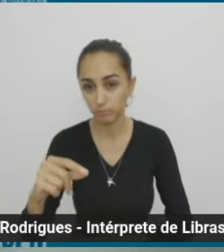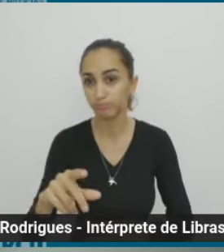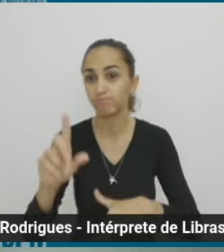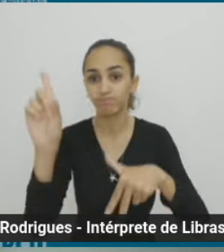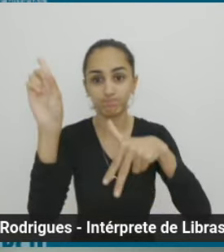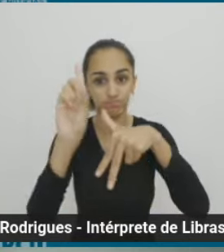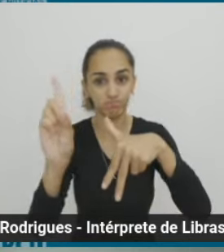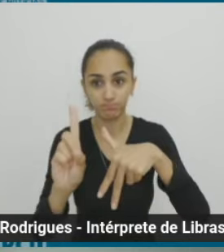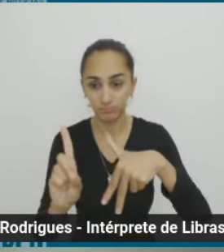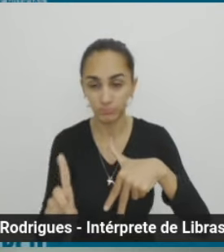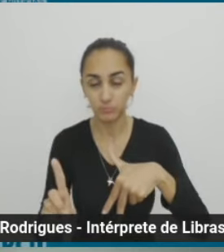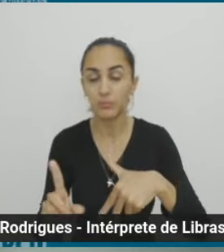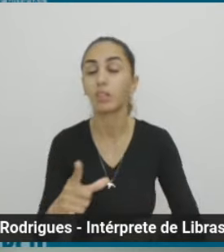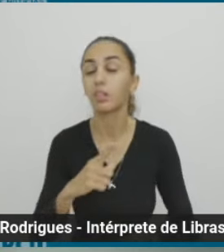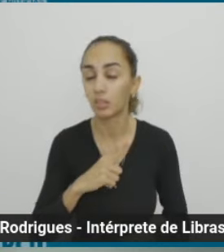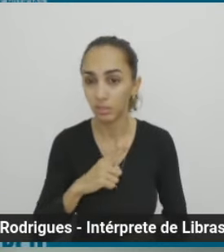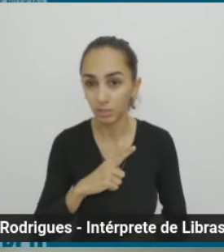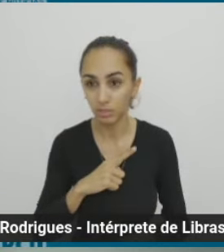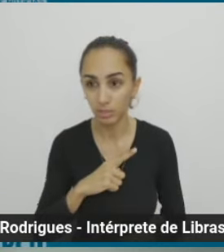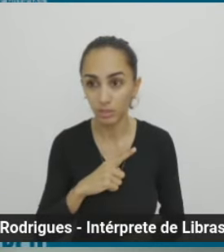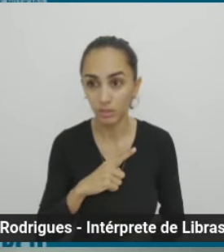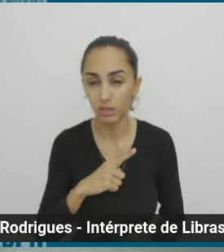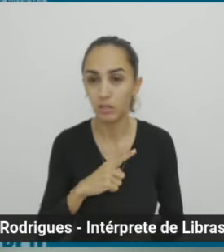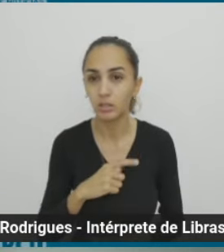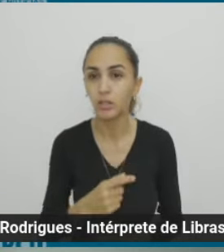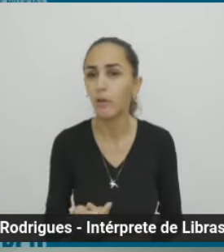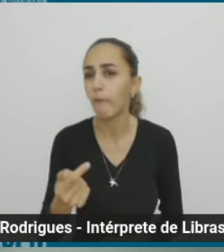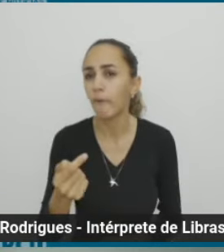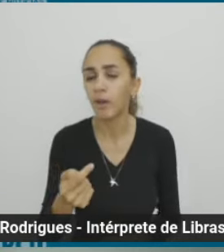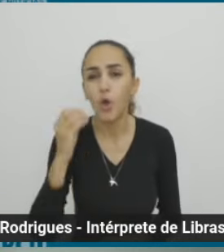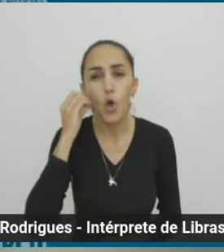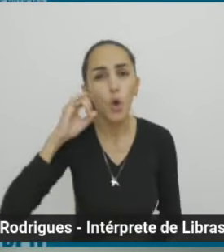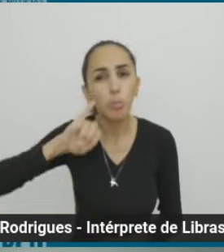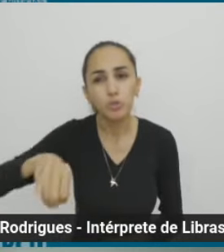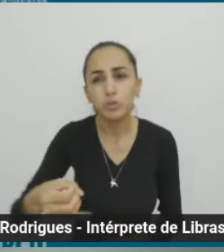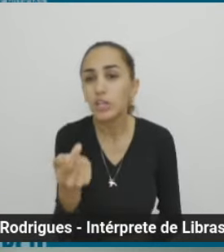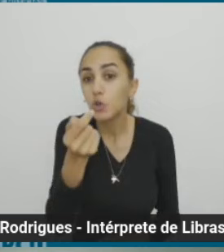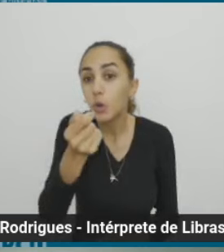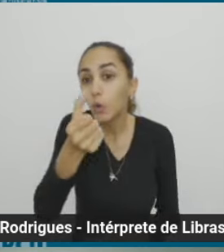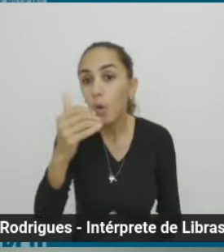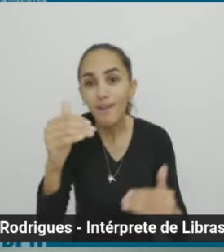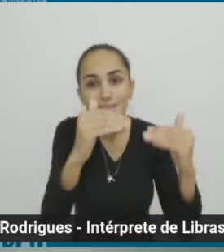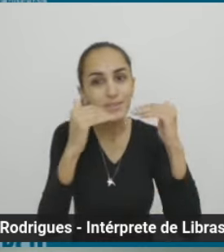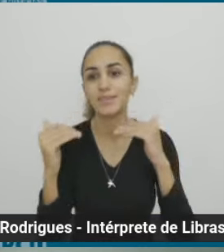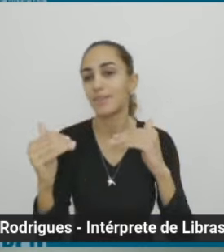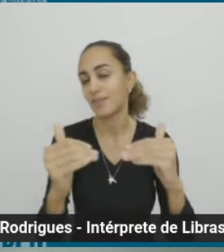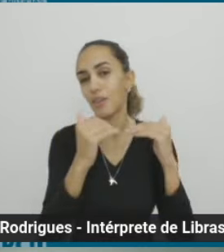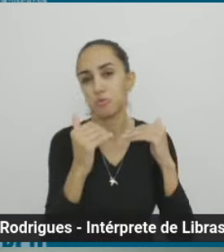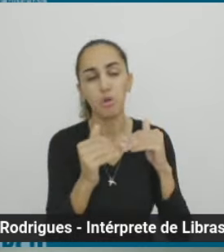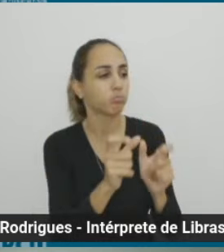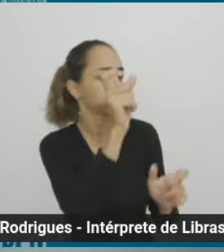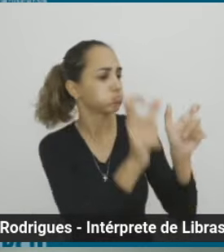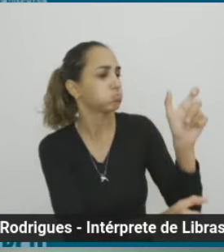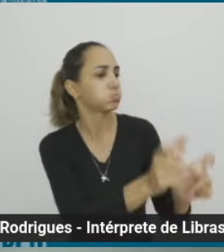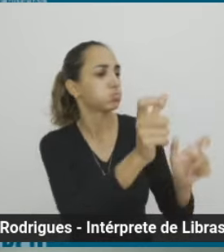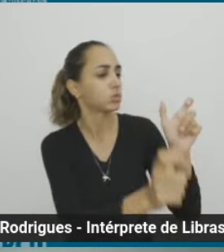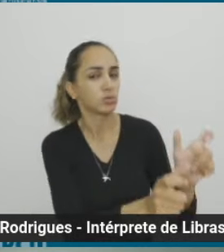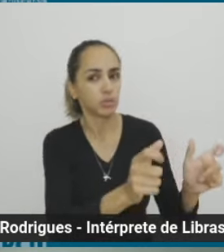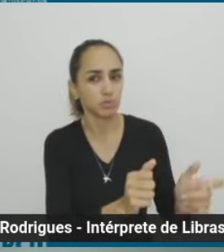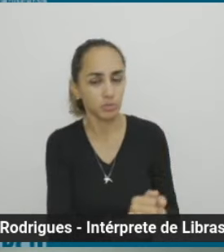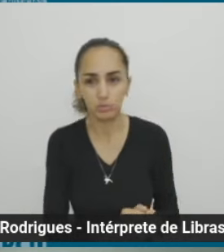partir disso, têm, então, quase que as mesmas oportunidades que as demais pessoas para o exercício dos